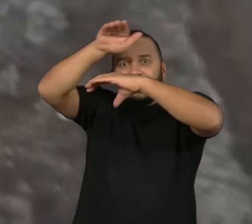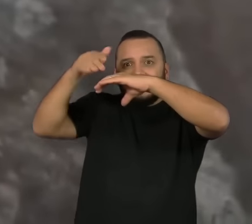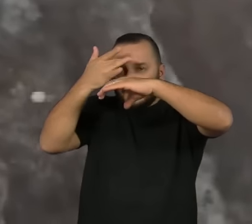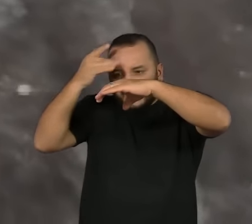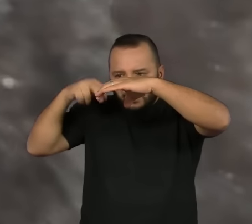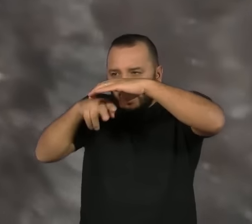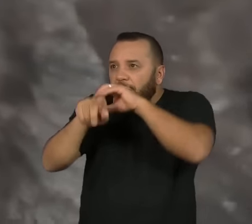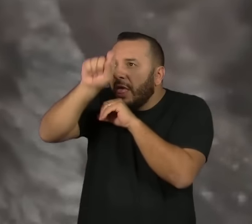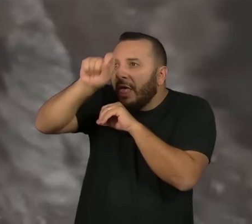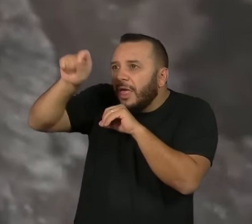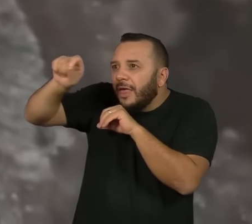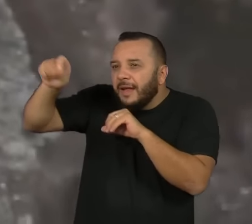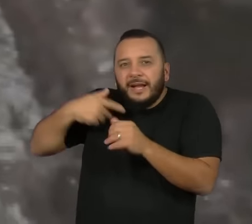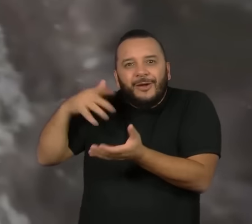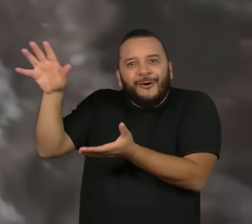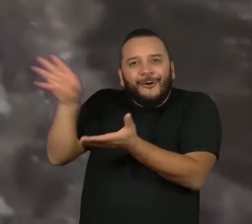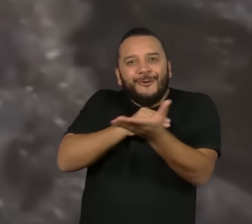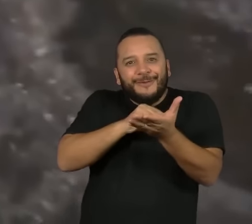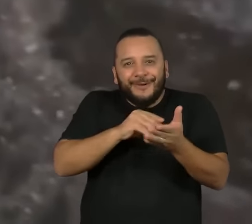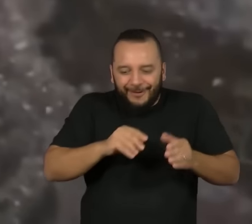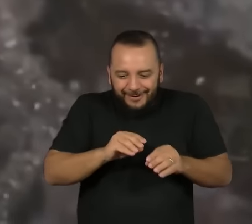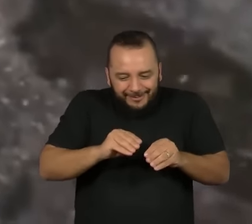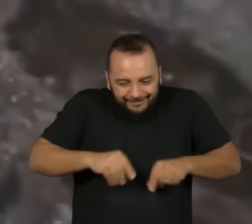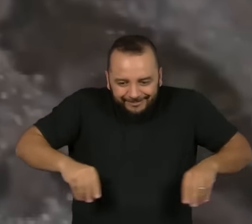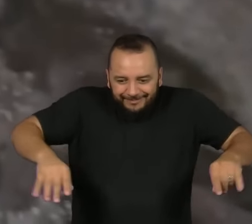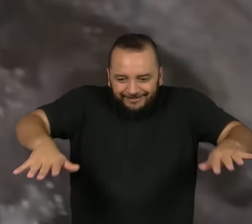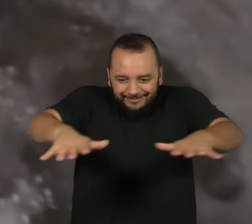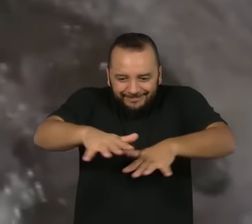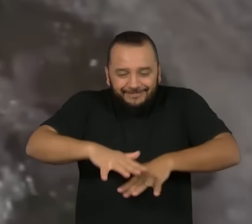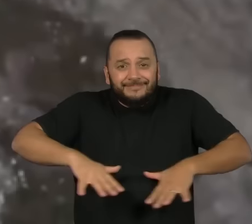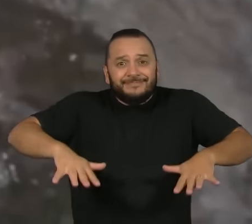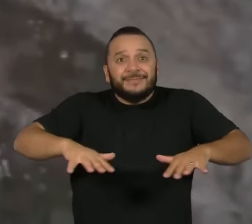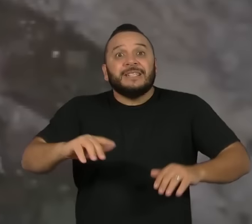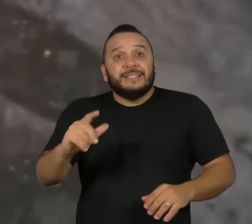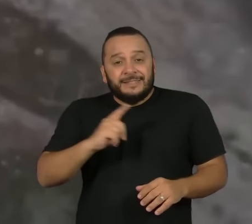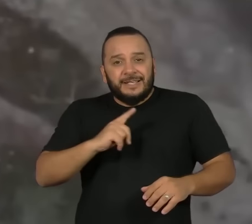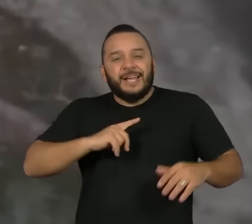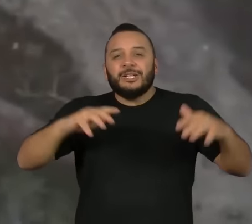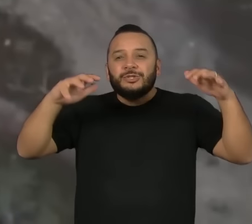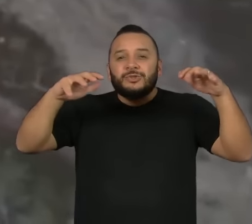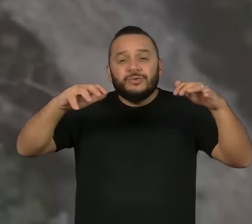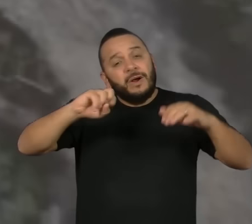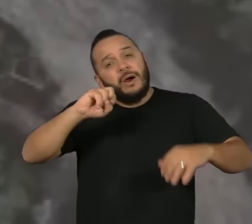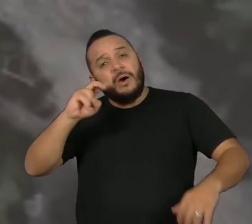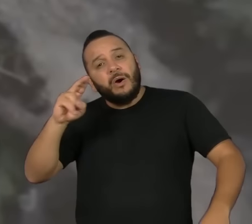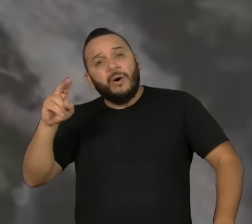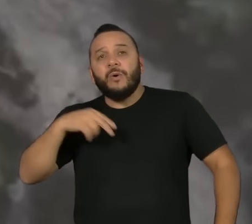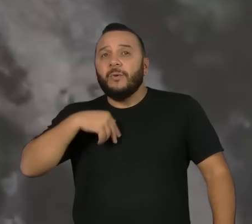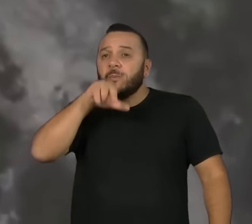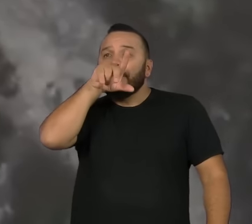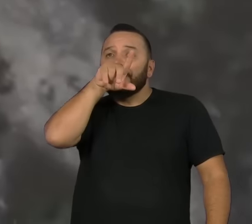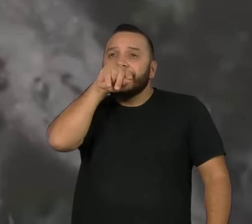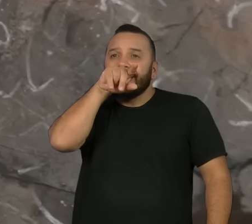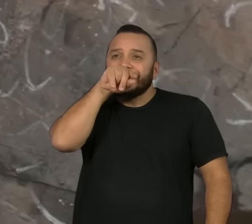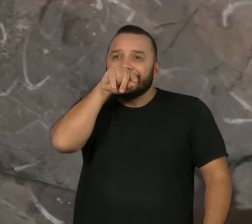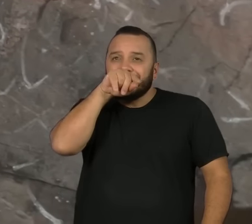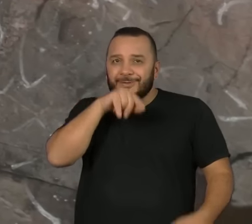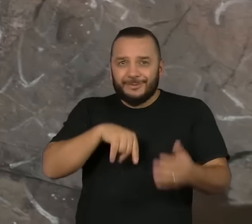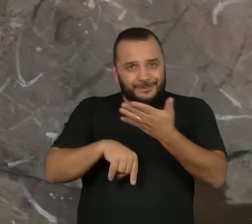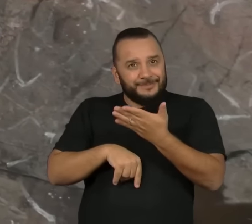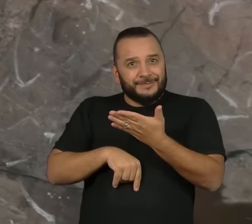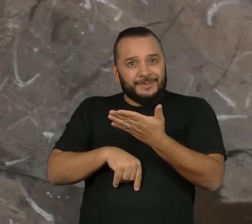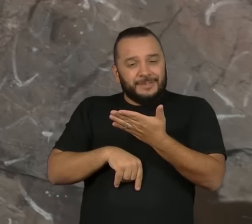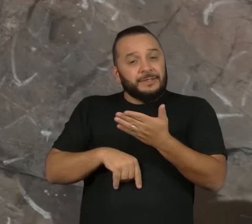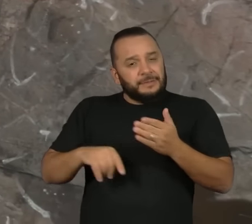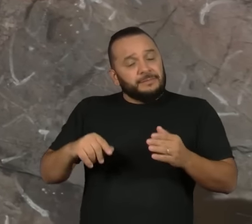a natureza. Uma tempestade ou a interferência de um pássaro frequentemente modifica o que ele criou.